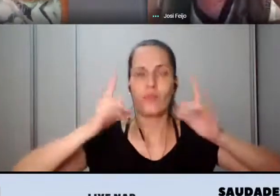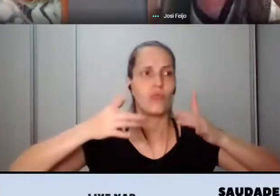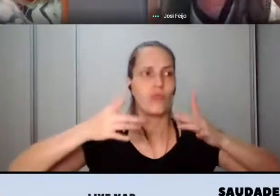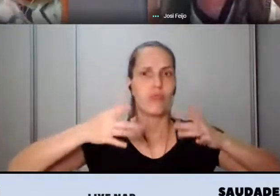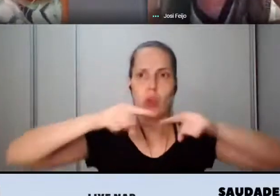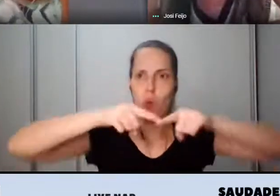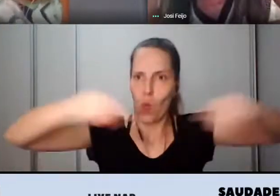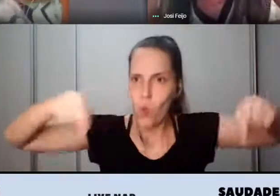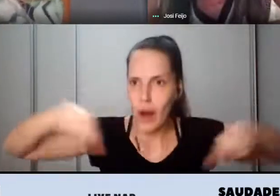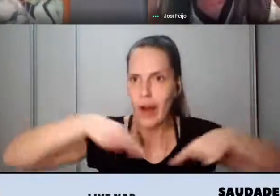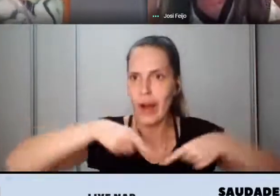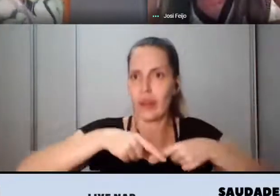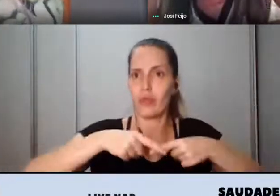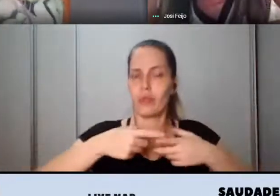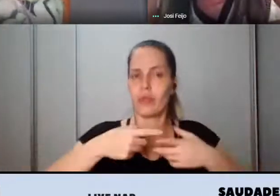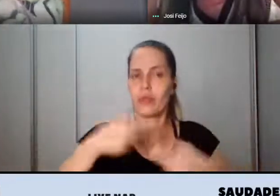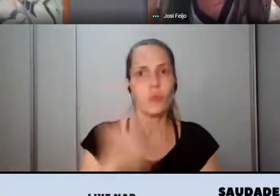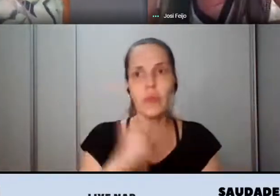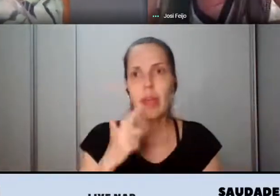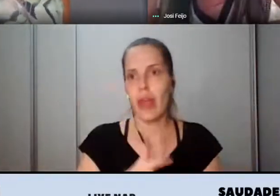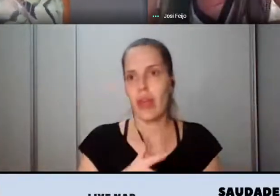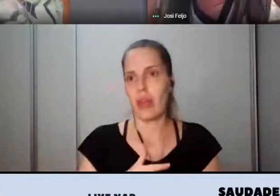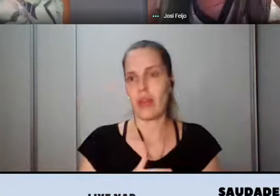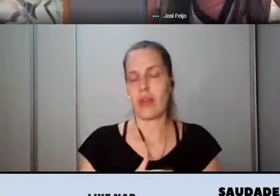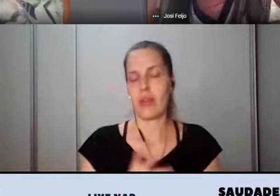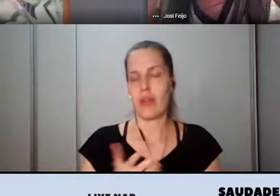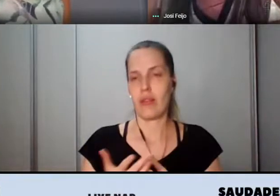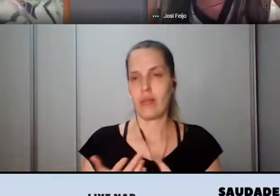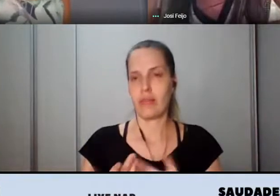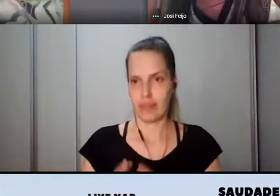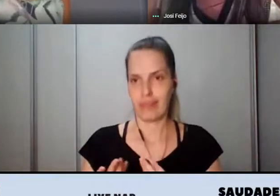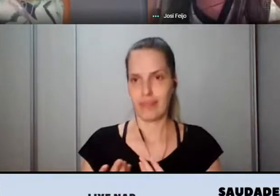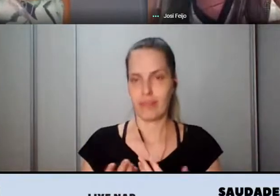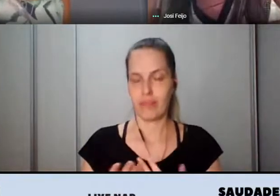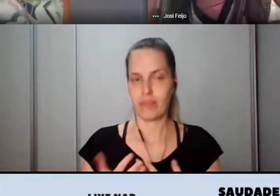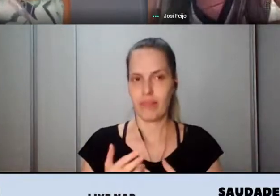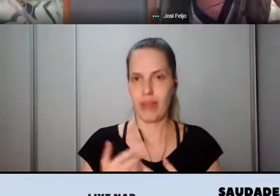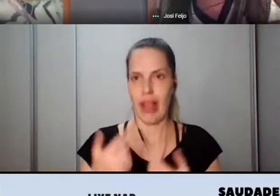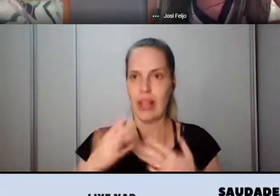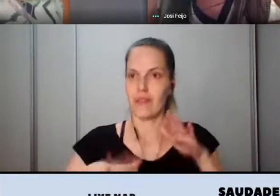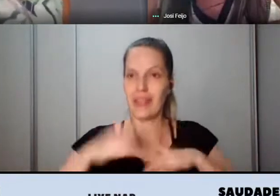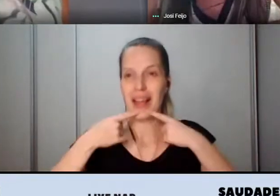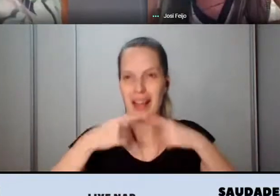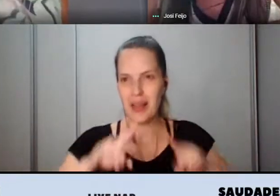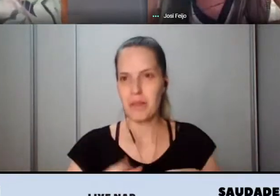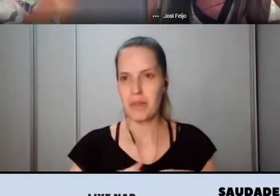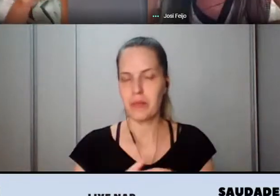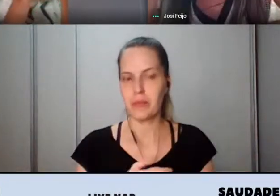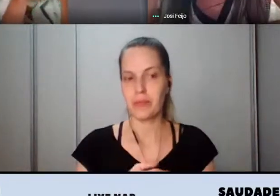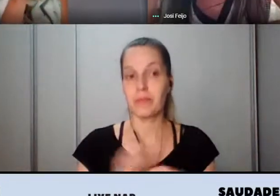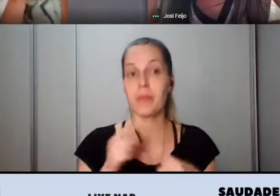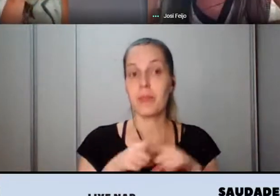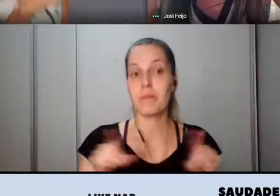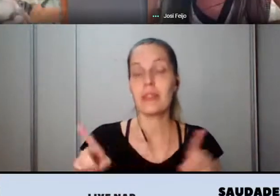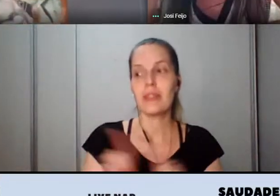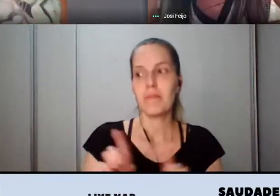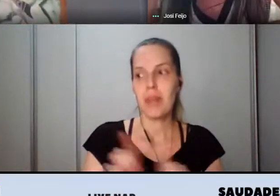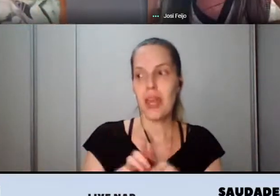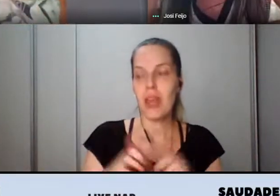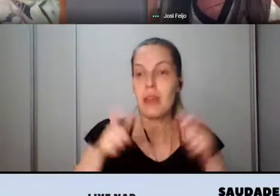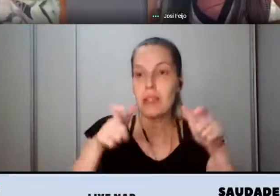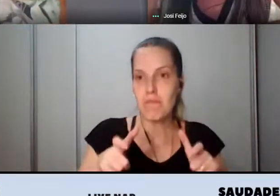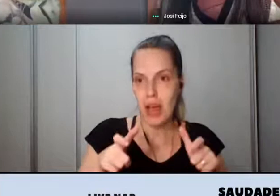vezes não tem, mas também se trata de uma questão de espaço que